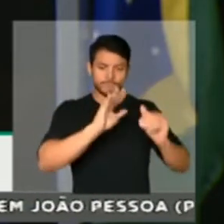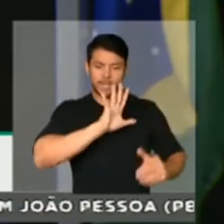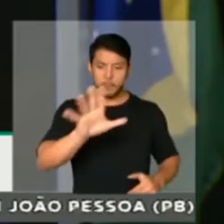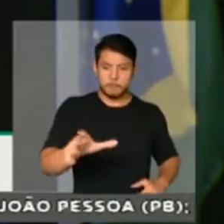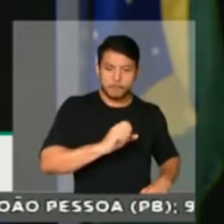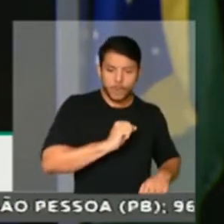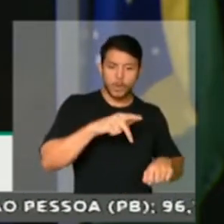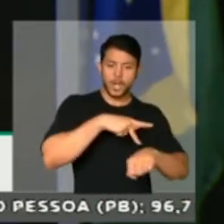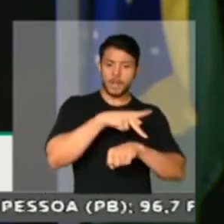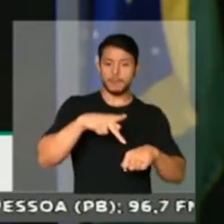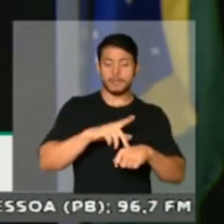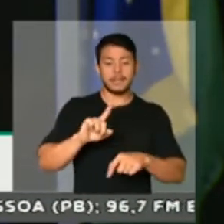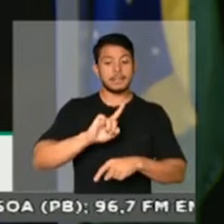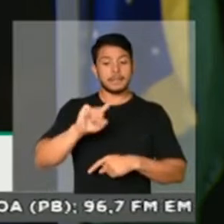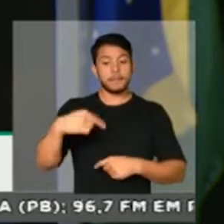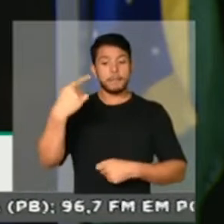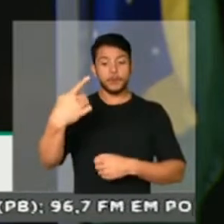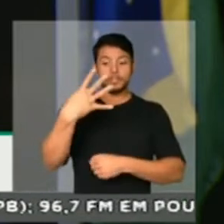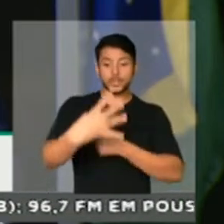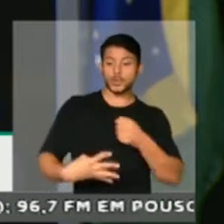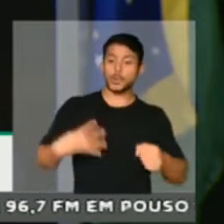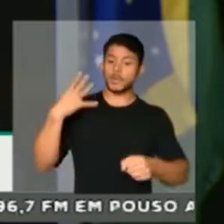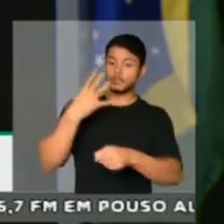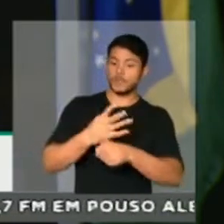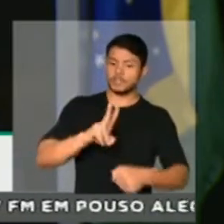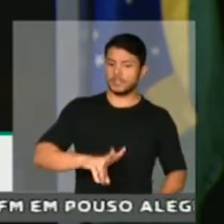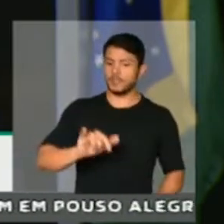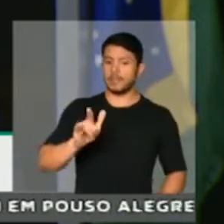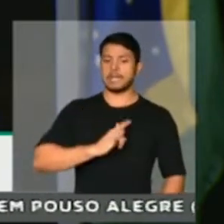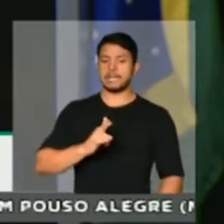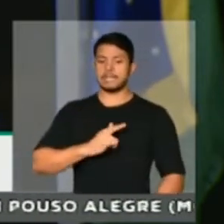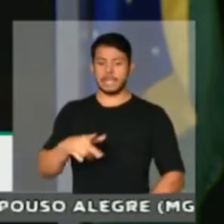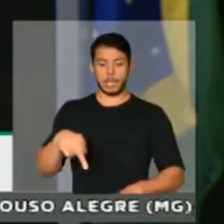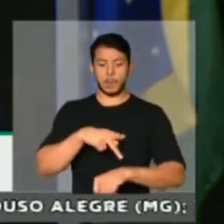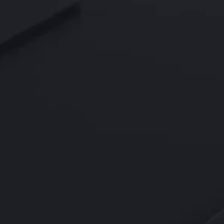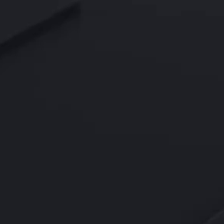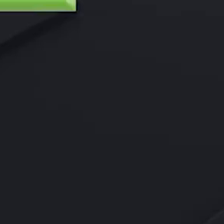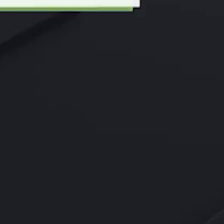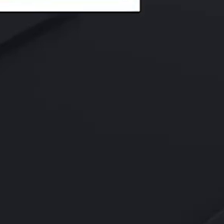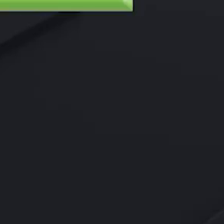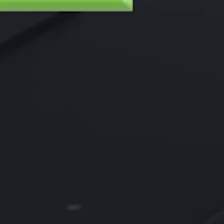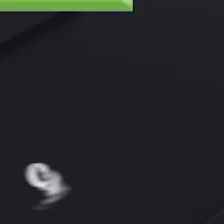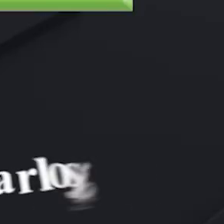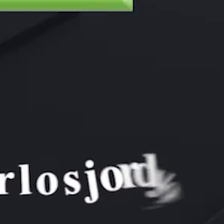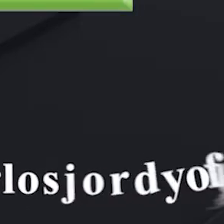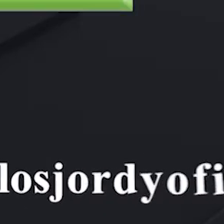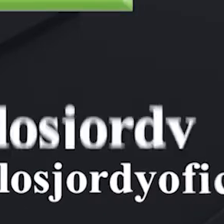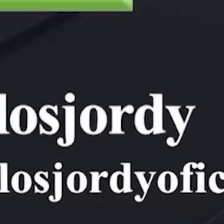certeza que daqui a 4 anos entregaremos um país muito melhor do que nós encontramos.